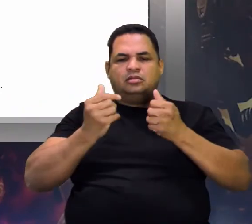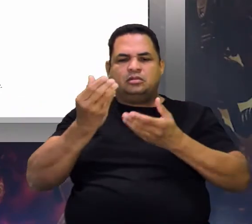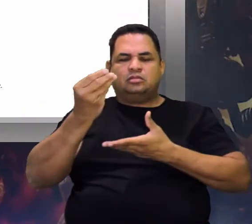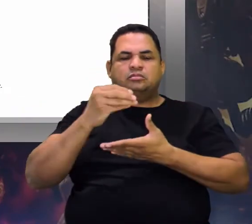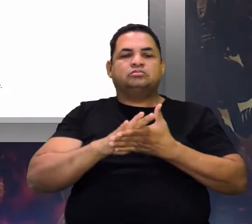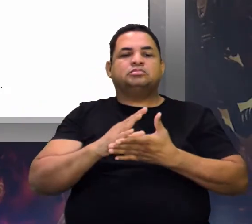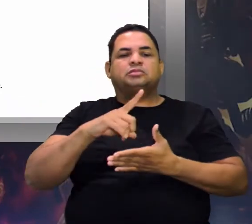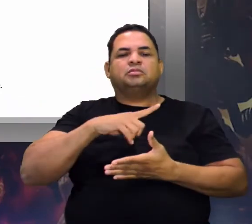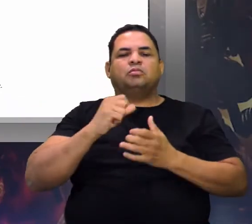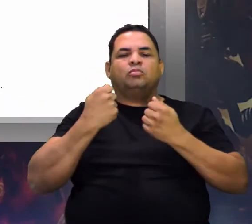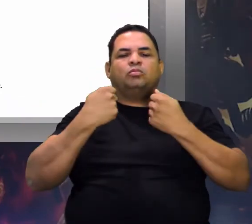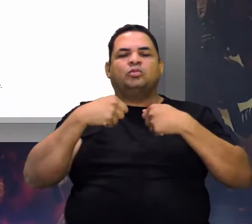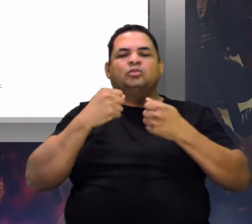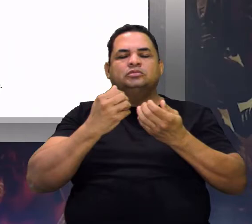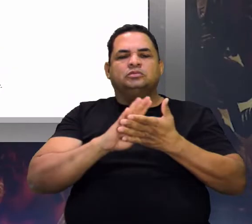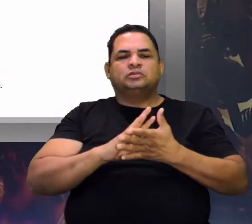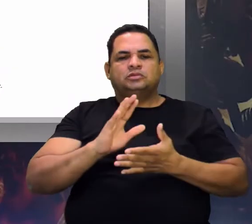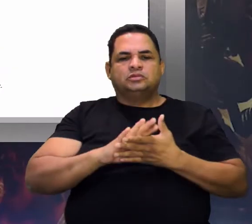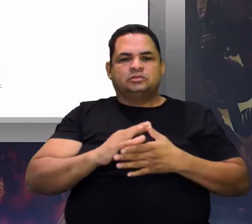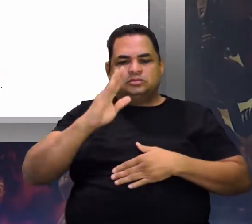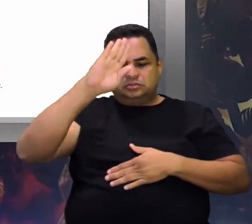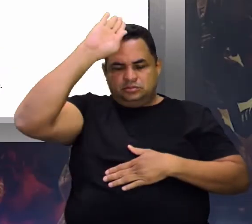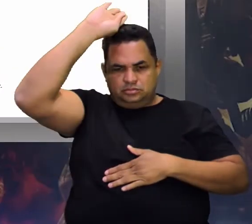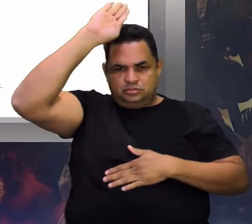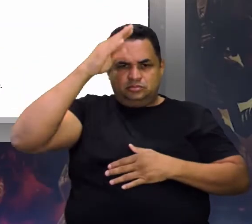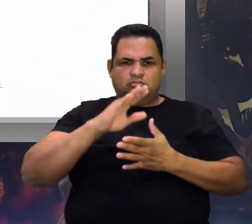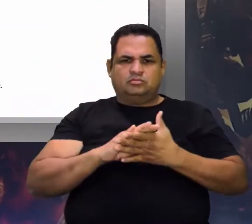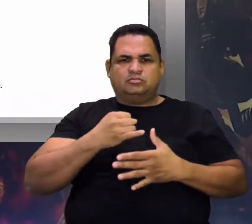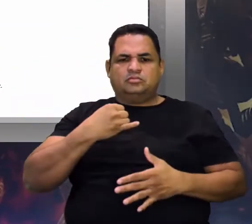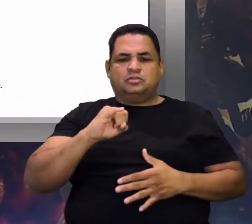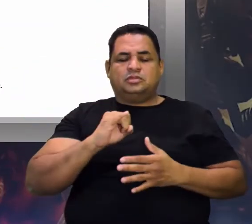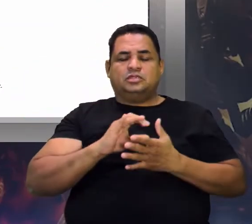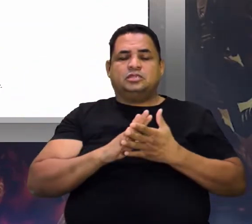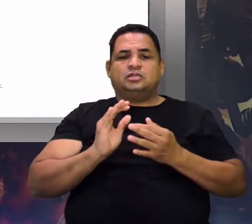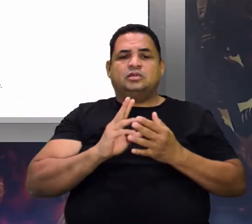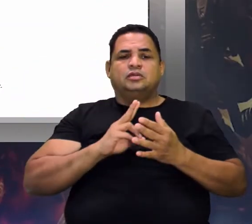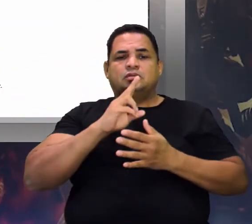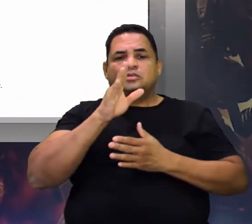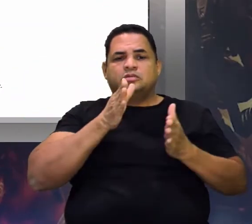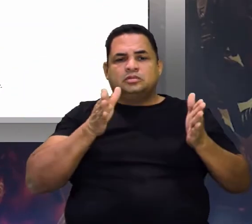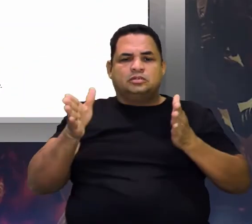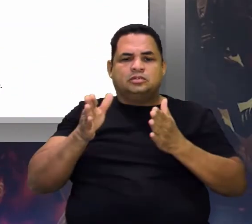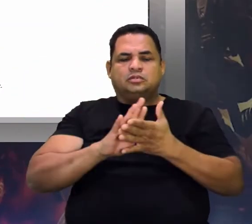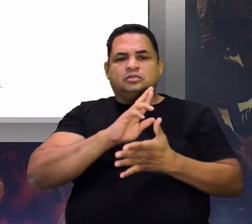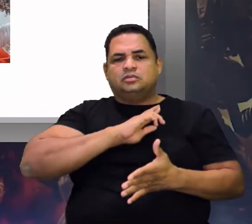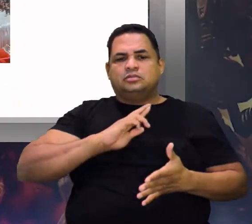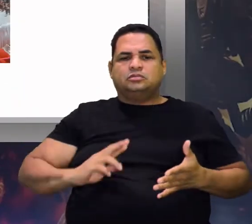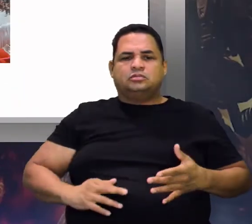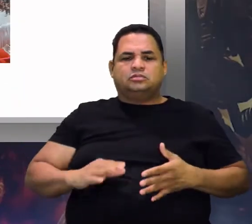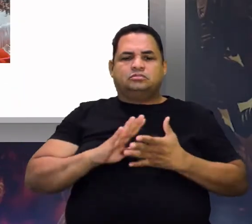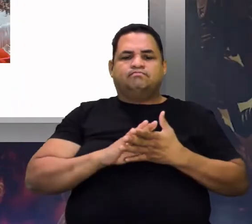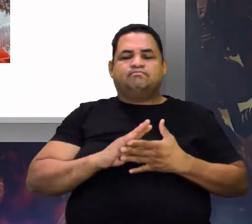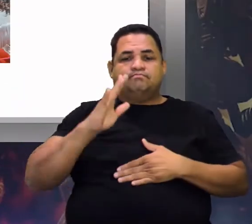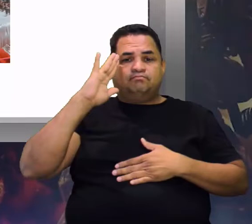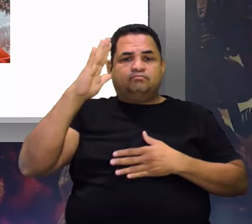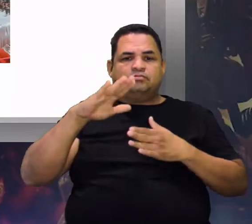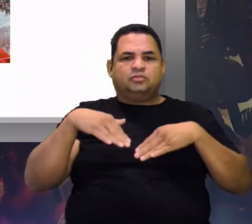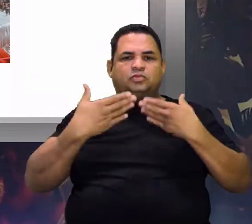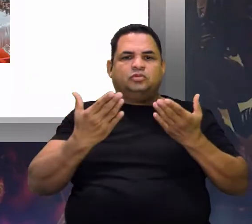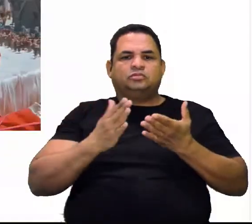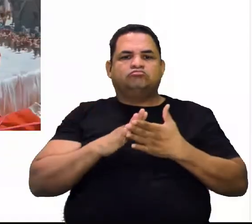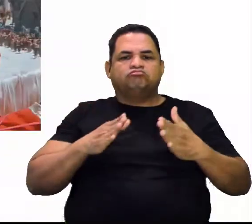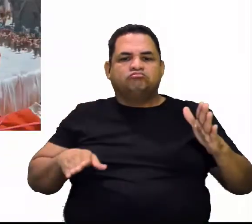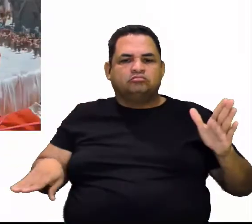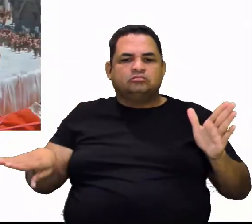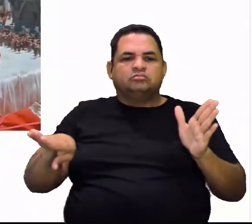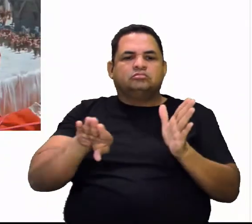vão ficar nas mãos dos romanos. Se isso já se fortaleceu no período republicano, imagina quando chega, olha aí na tela